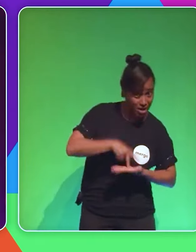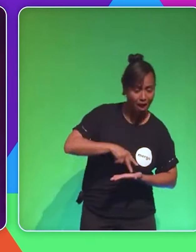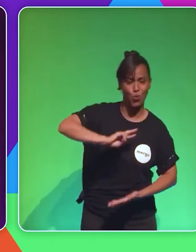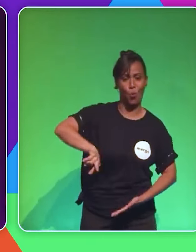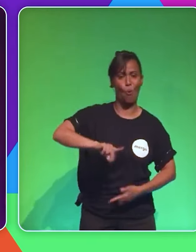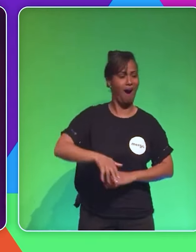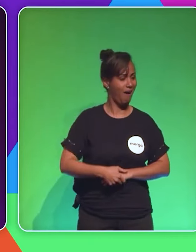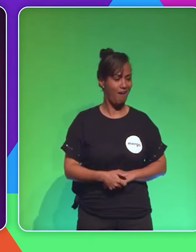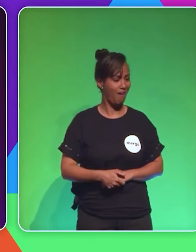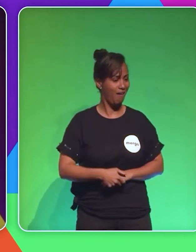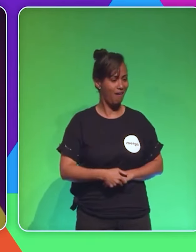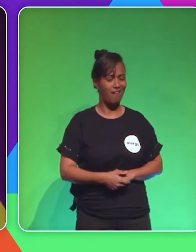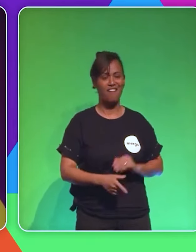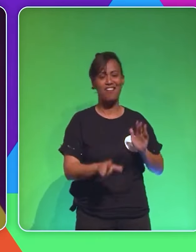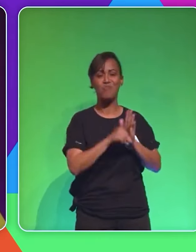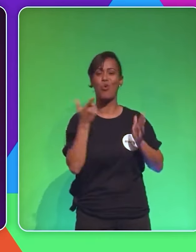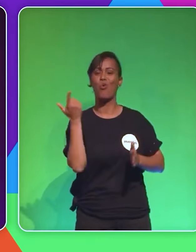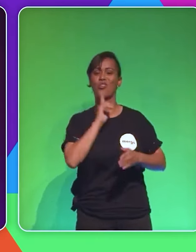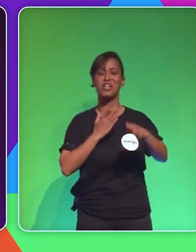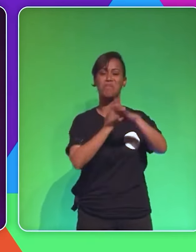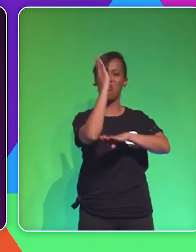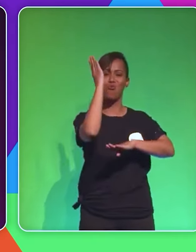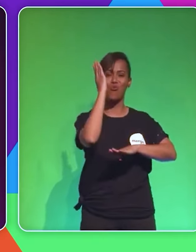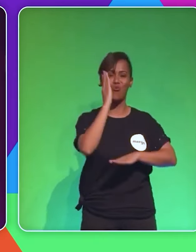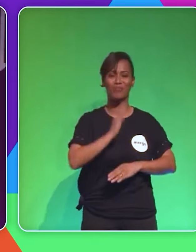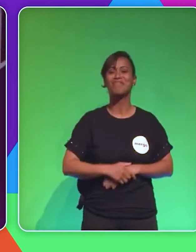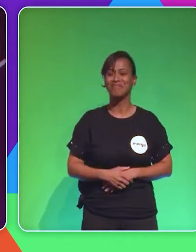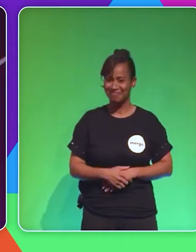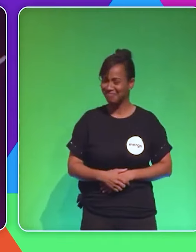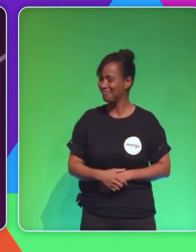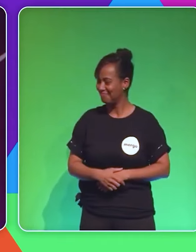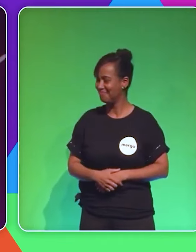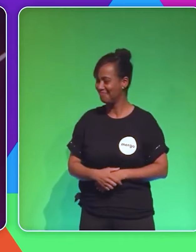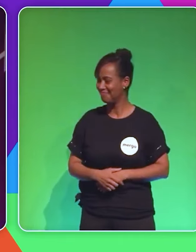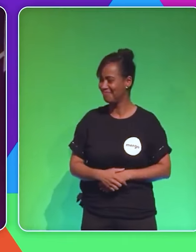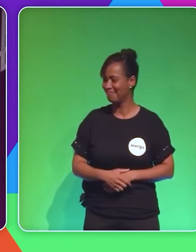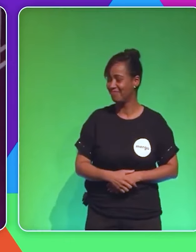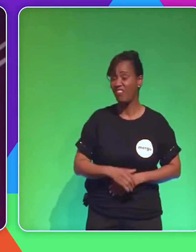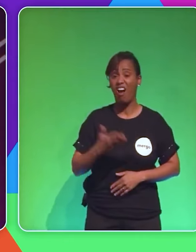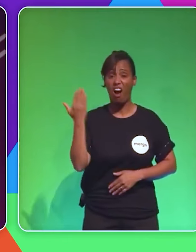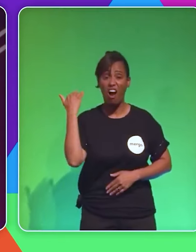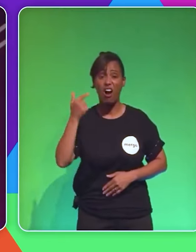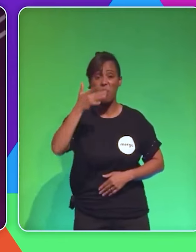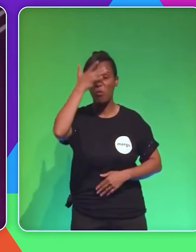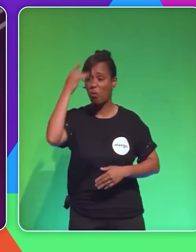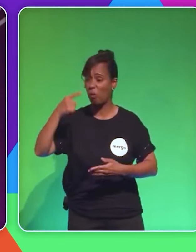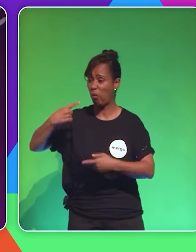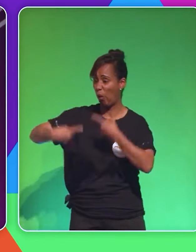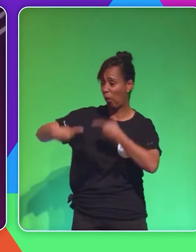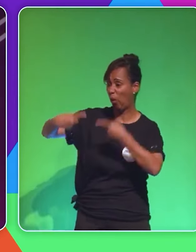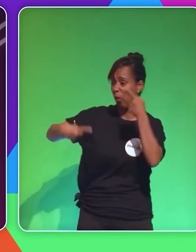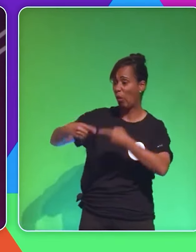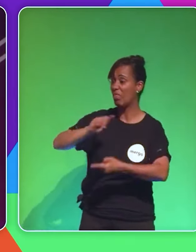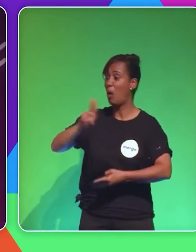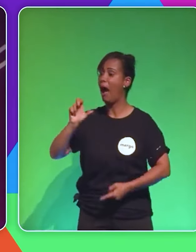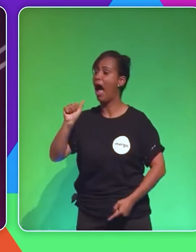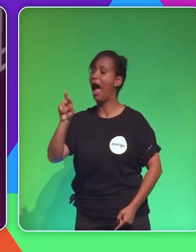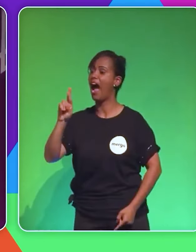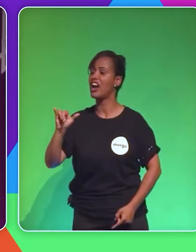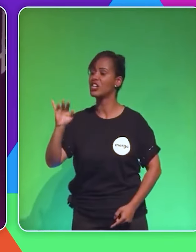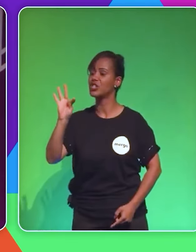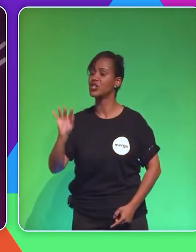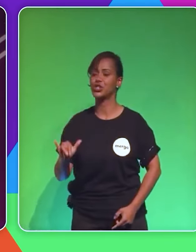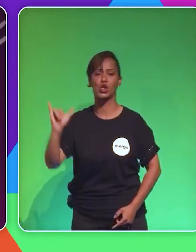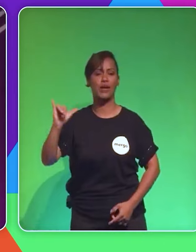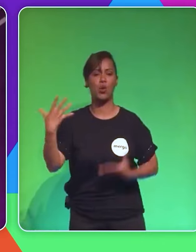é chupa agência aqui tentou não tentou deixar o registrar eu fiz tecnic multimídia então vocês